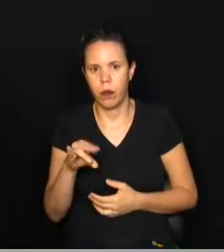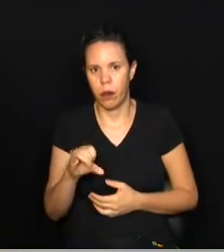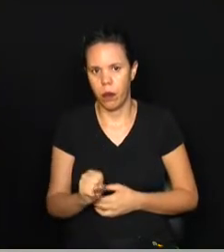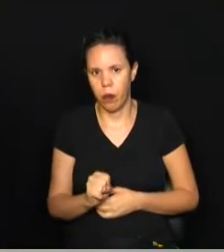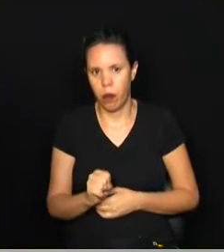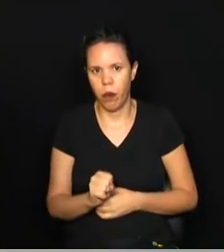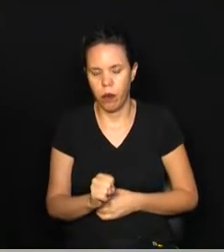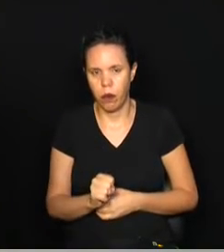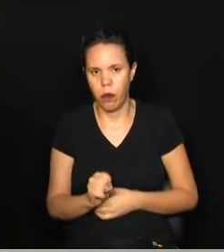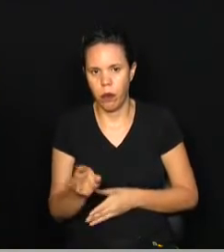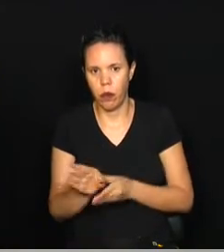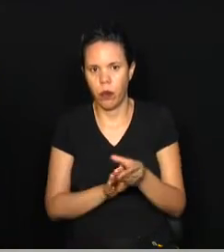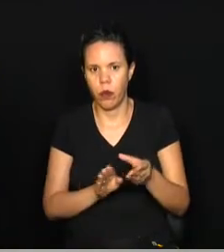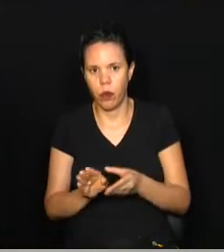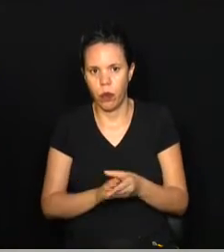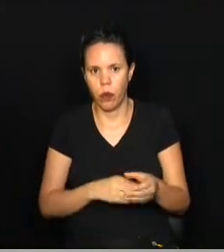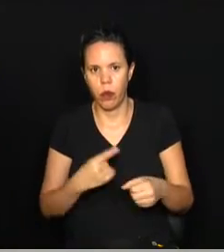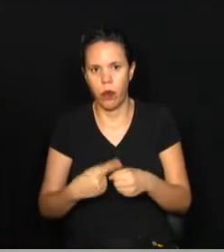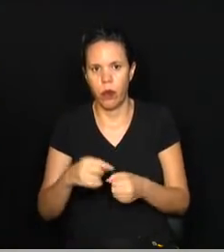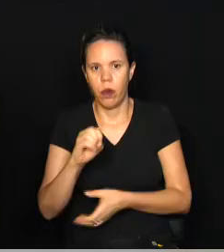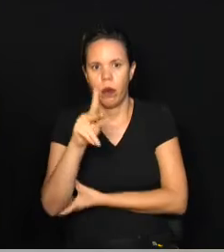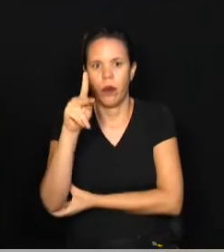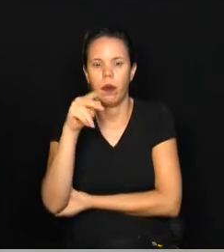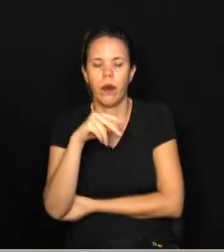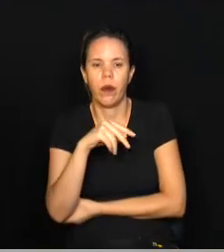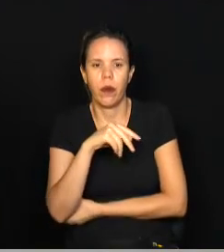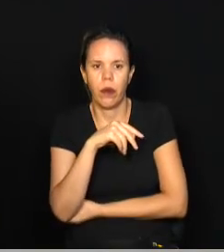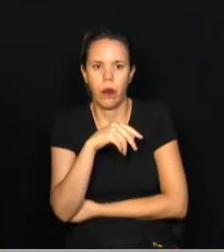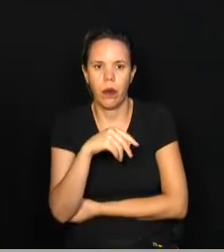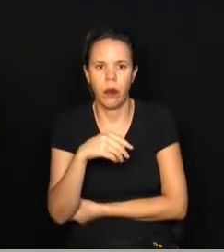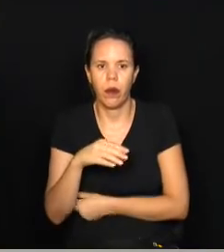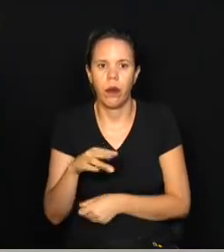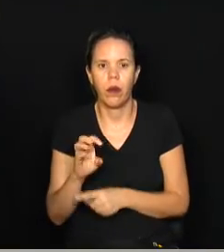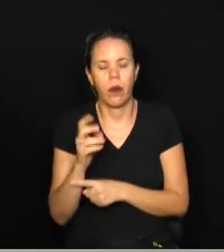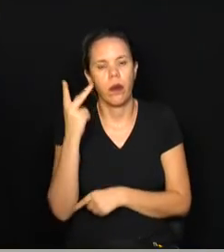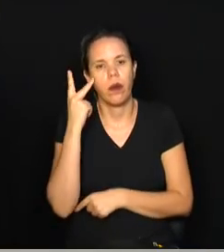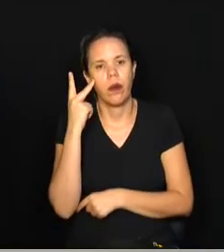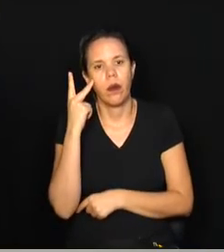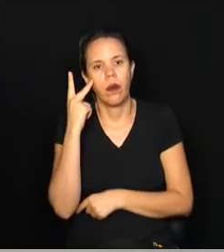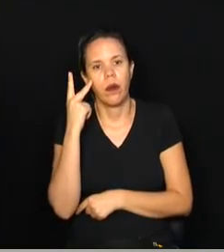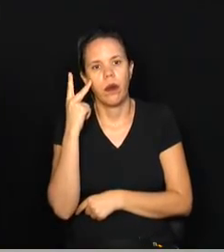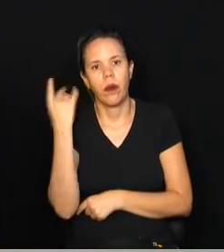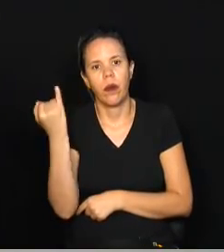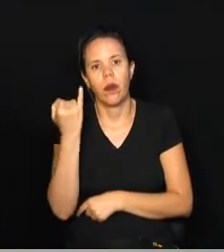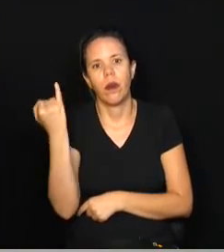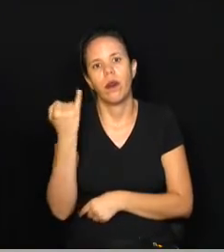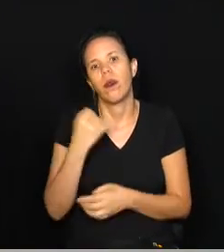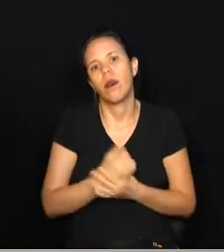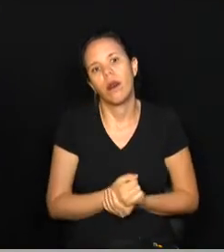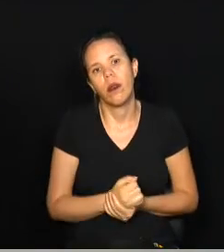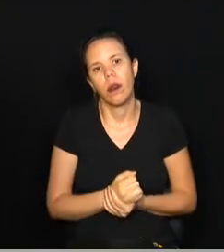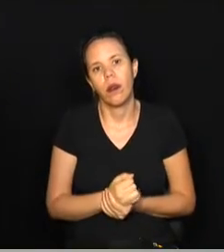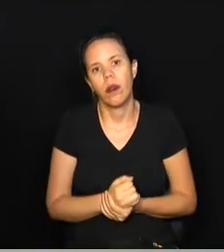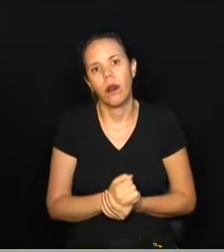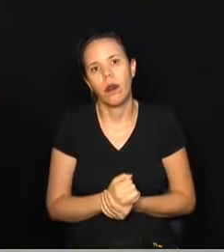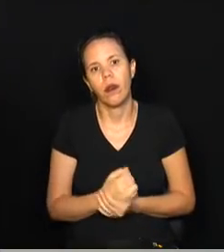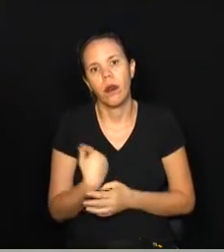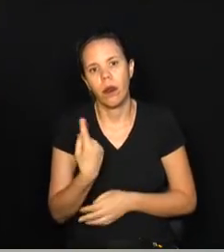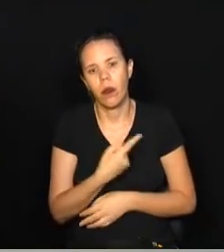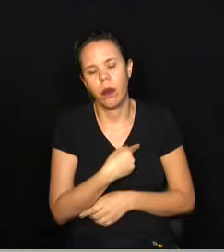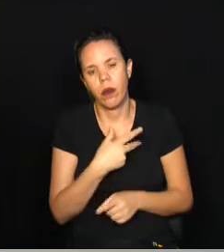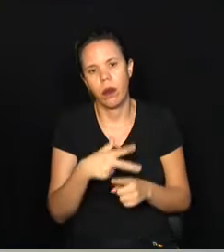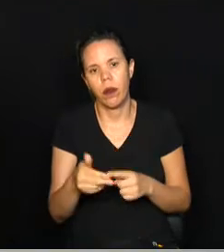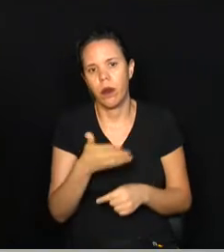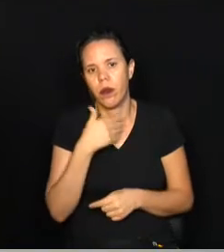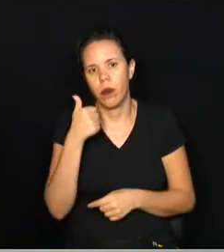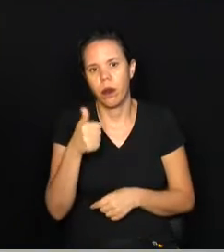do Conselho Regional de Ótica e Optometria de São Paulo, que o mais importante é nós passarmos a